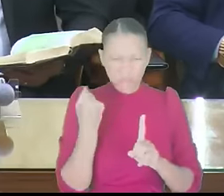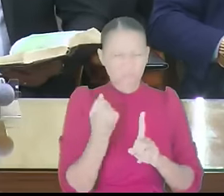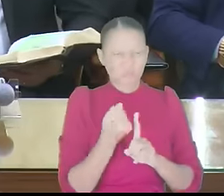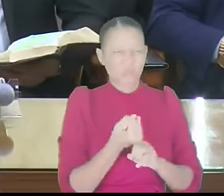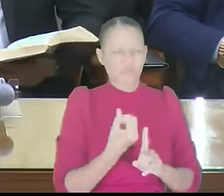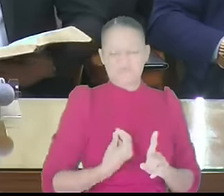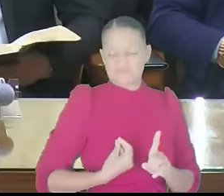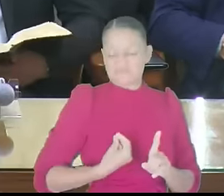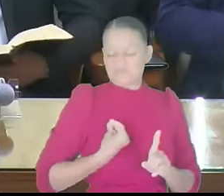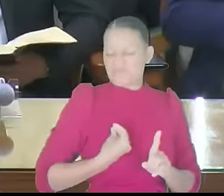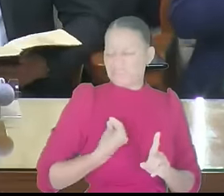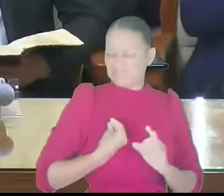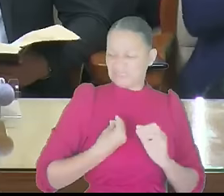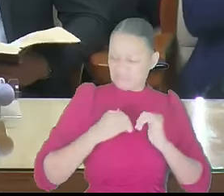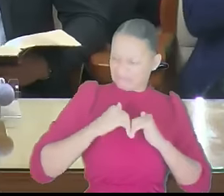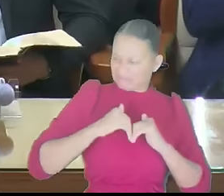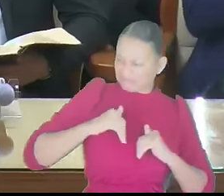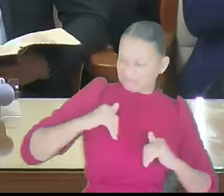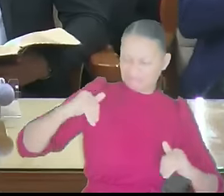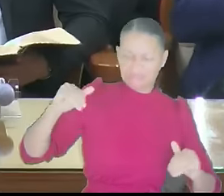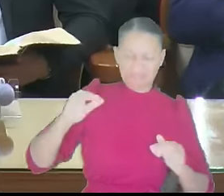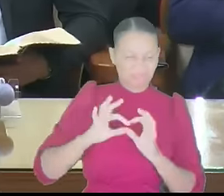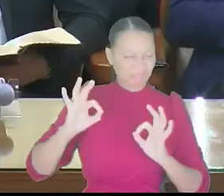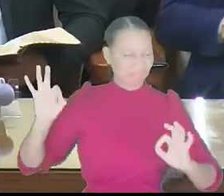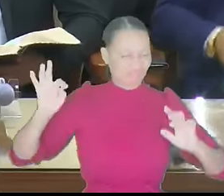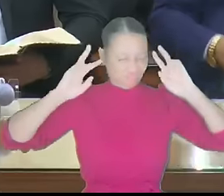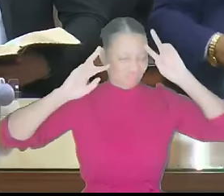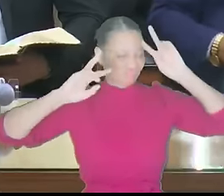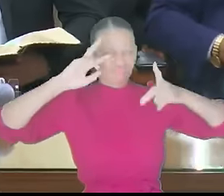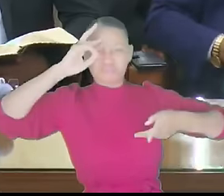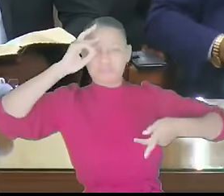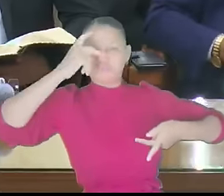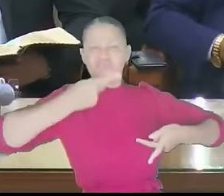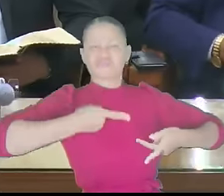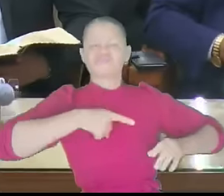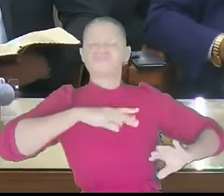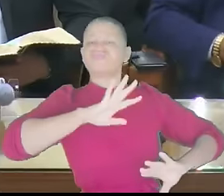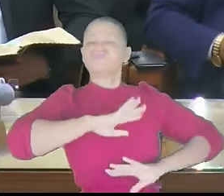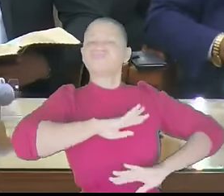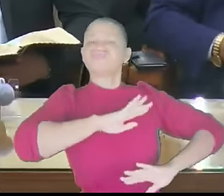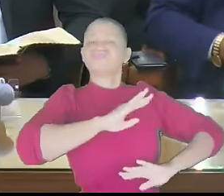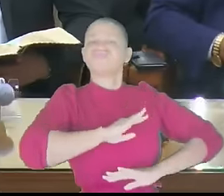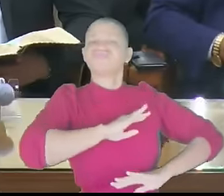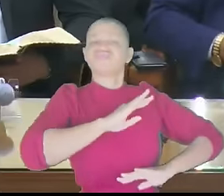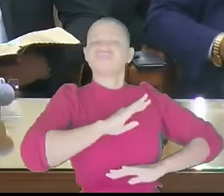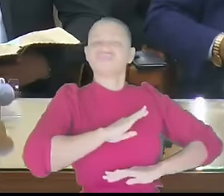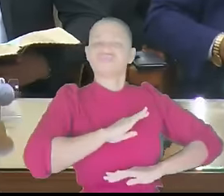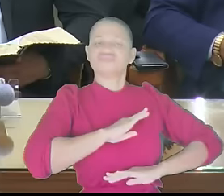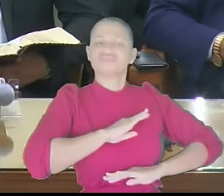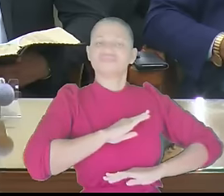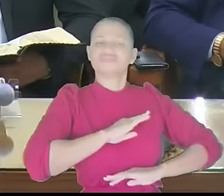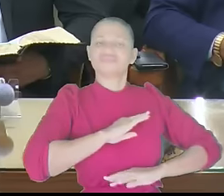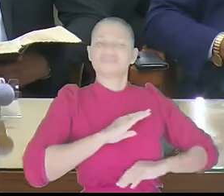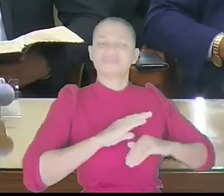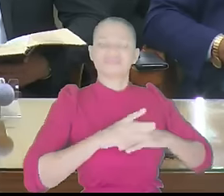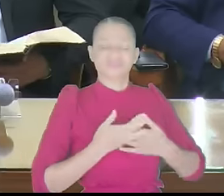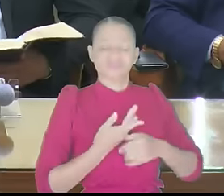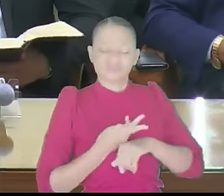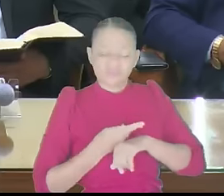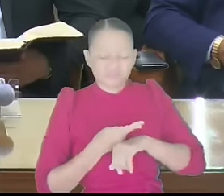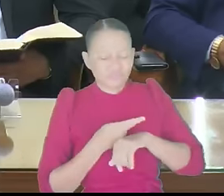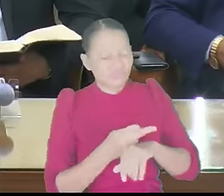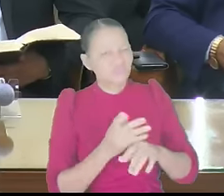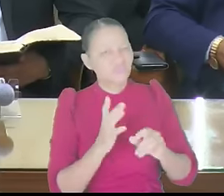longe de Deus e viver da sua própria maneira, do seu próprio jeito. Ela foi procurar Jesus na